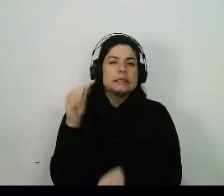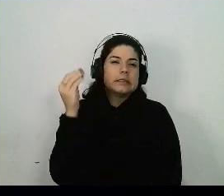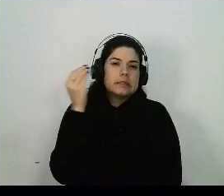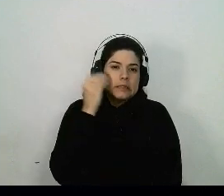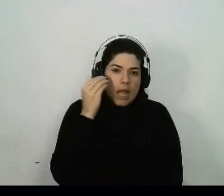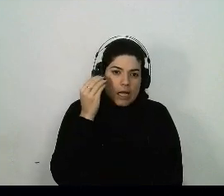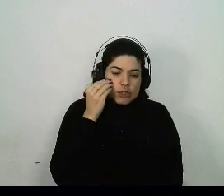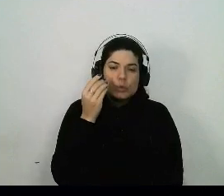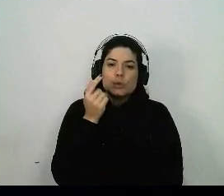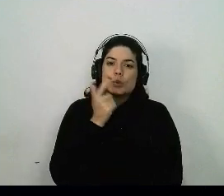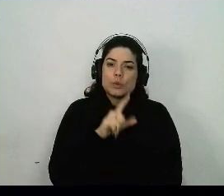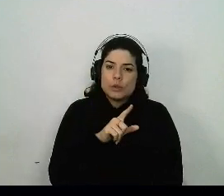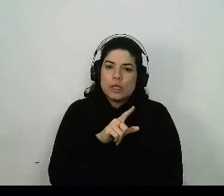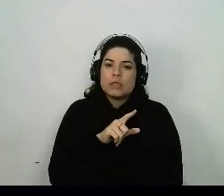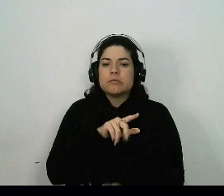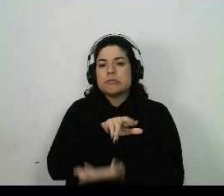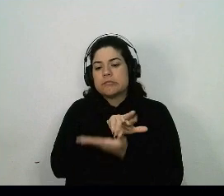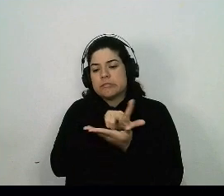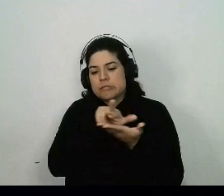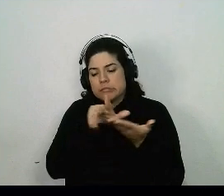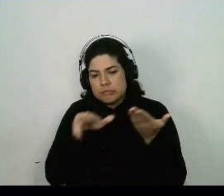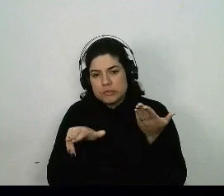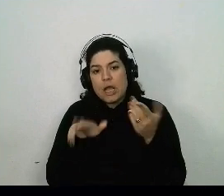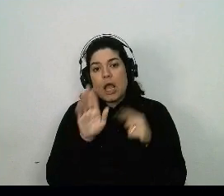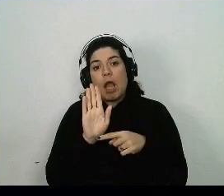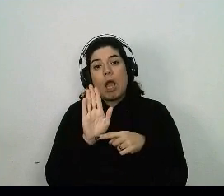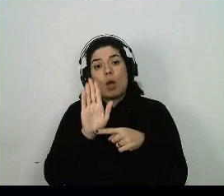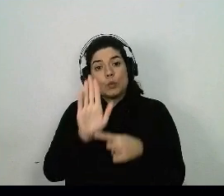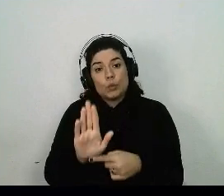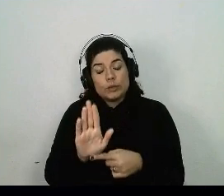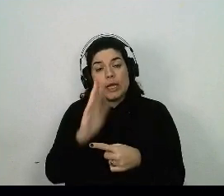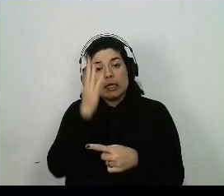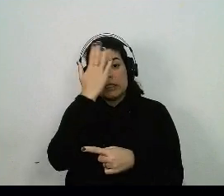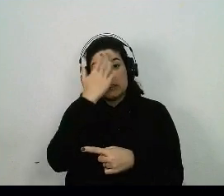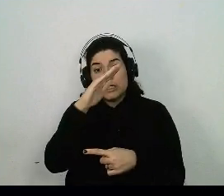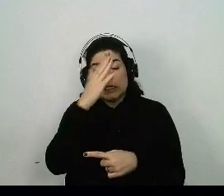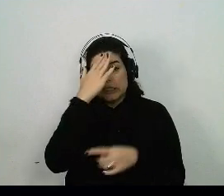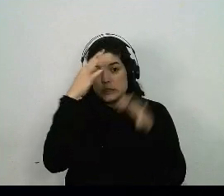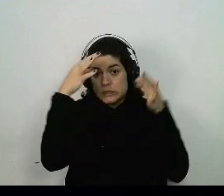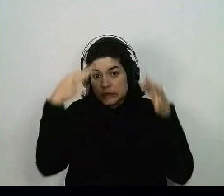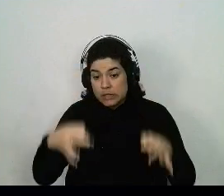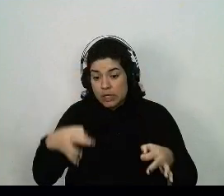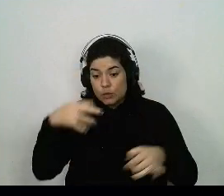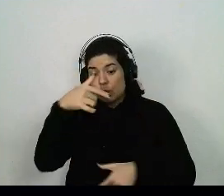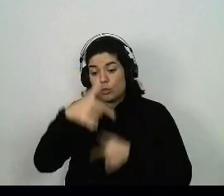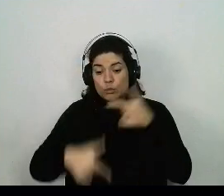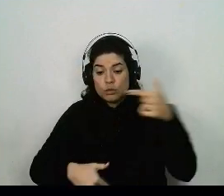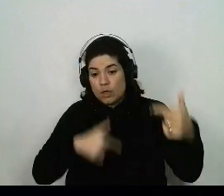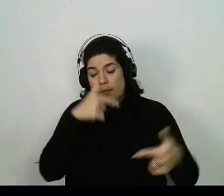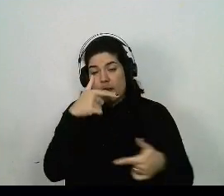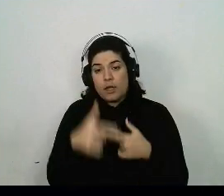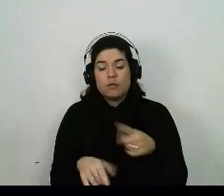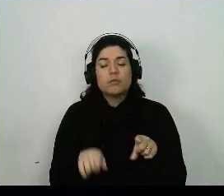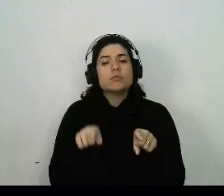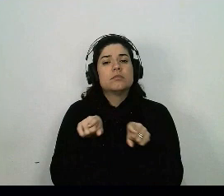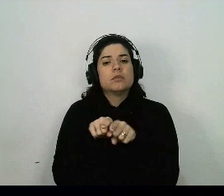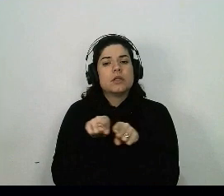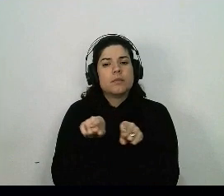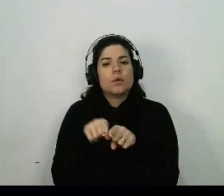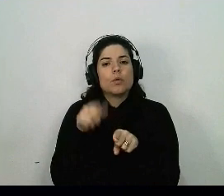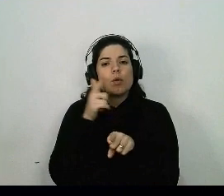stress tests, guidance para ajudar a gente a ter um entendimento do nosso workload e ter também uma avaliação